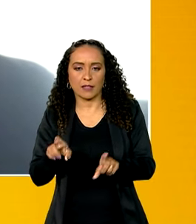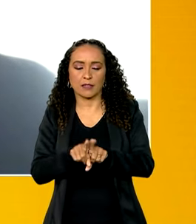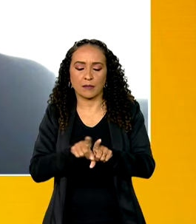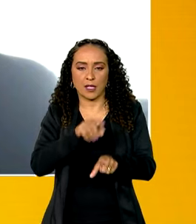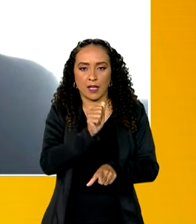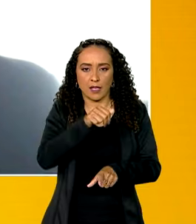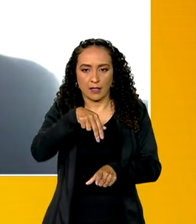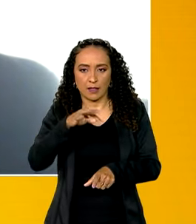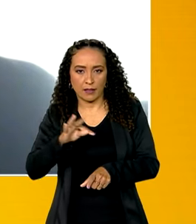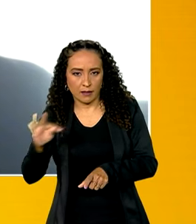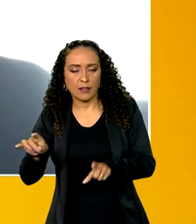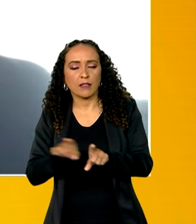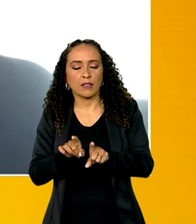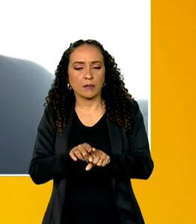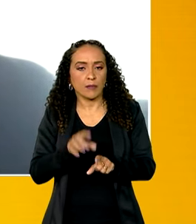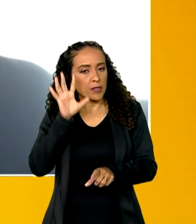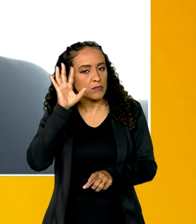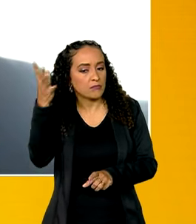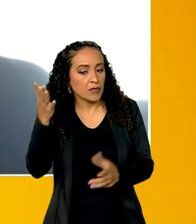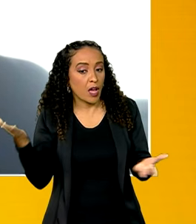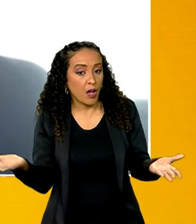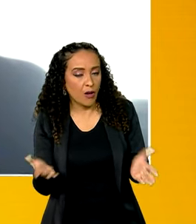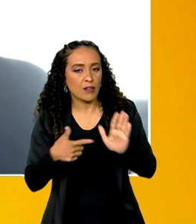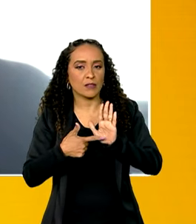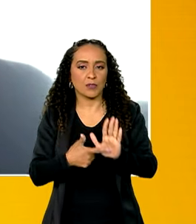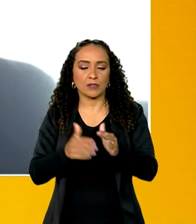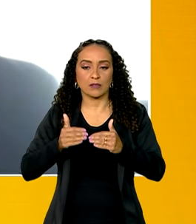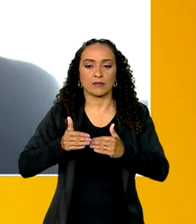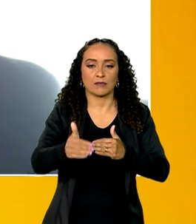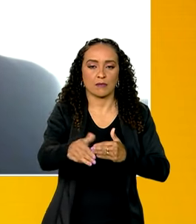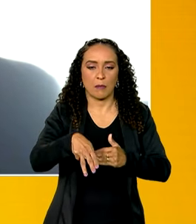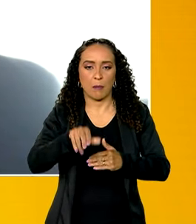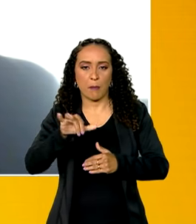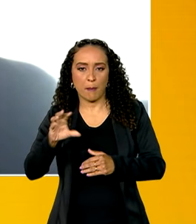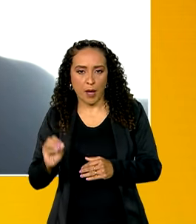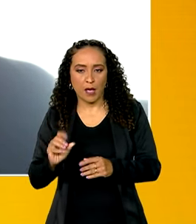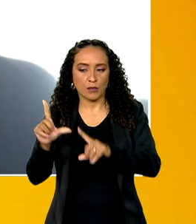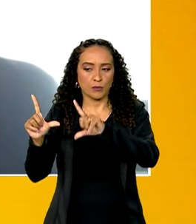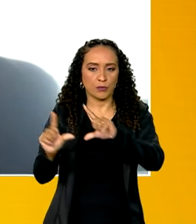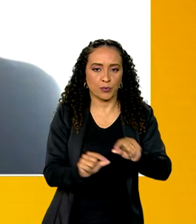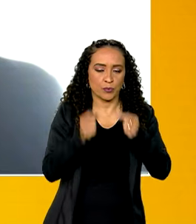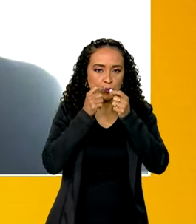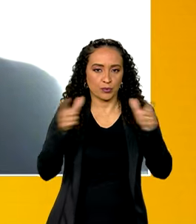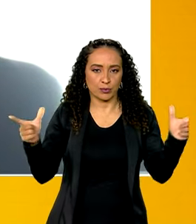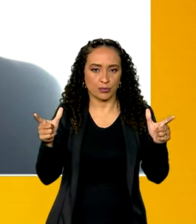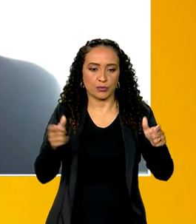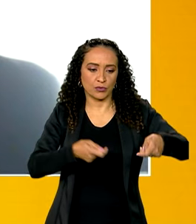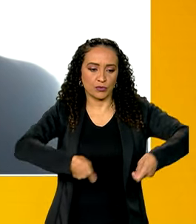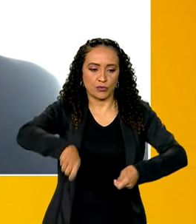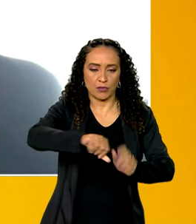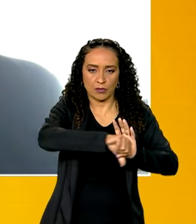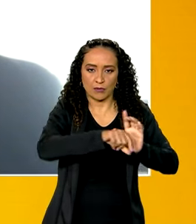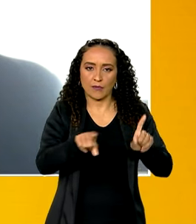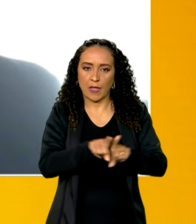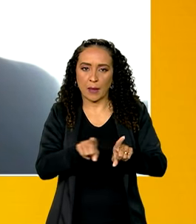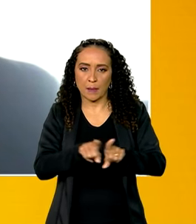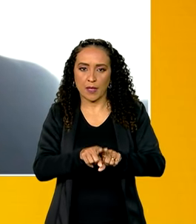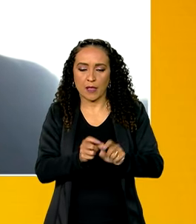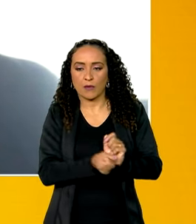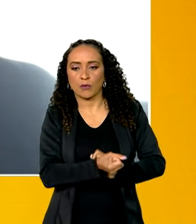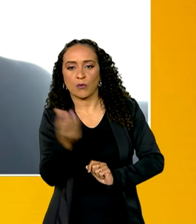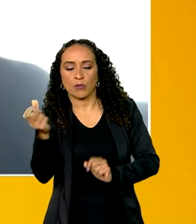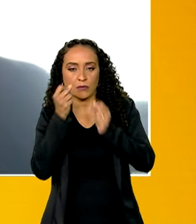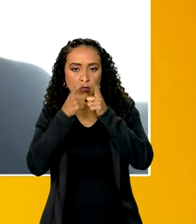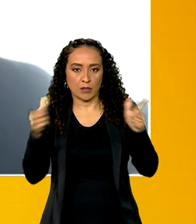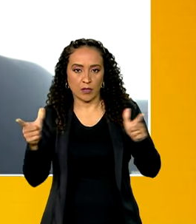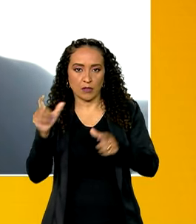nesse controle. E o resultado começa a aparecer agora a partir de maio, com essa redução de alertas de garimpo e também o número de alertas